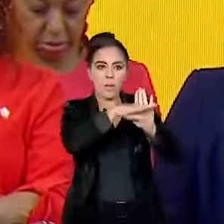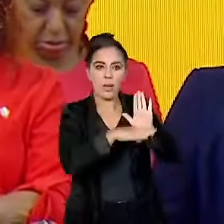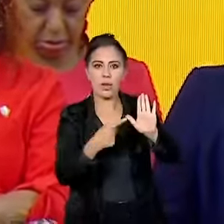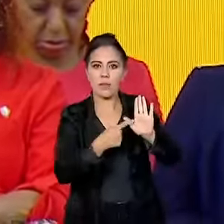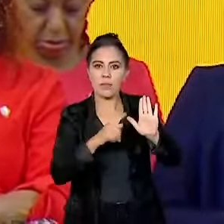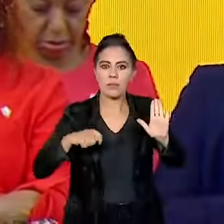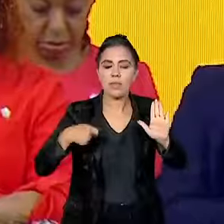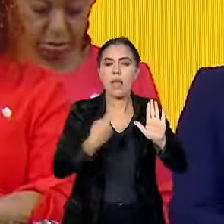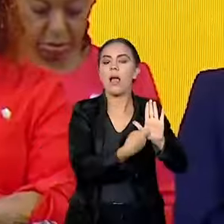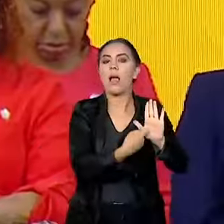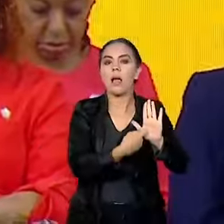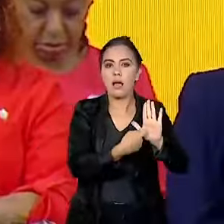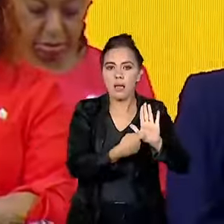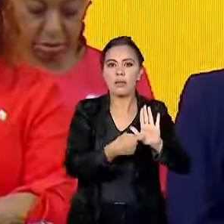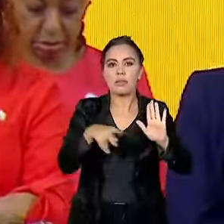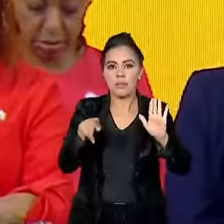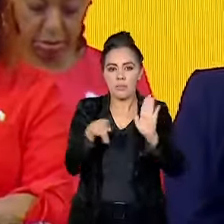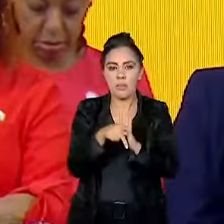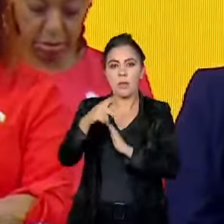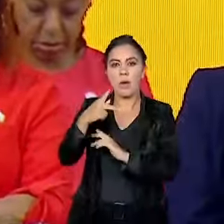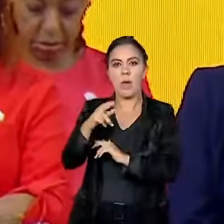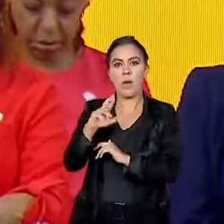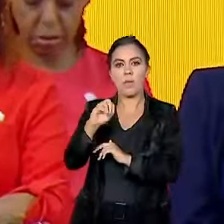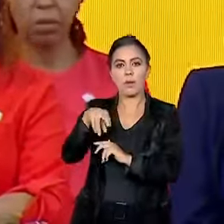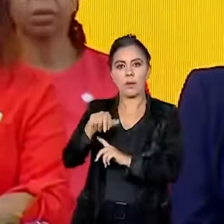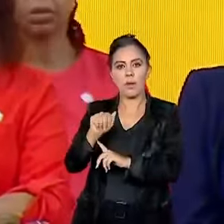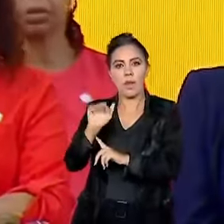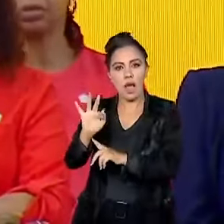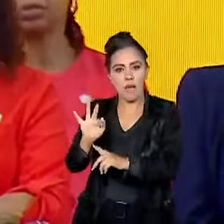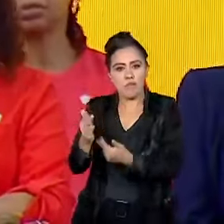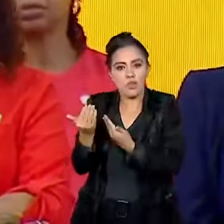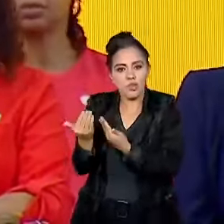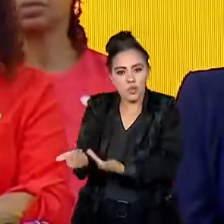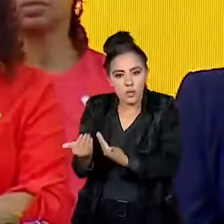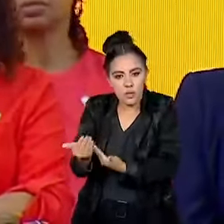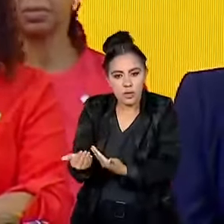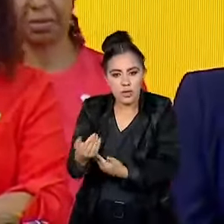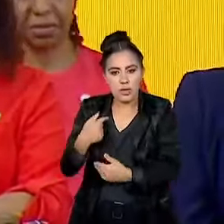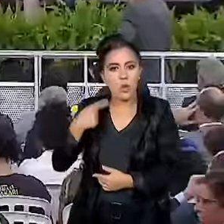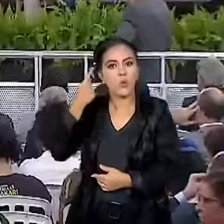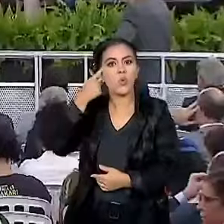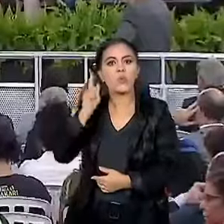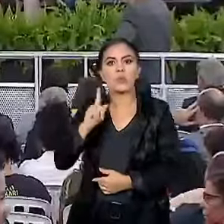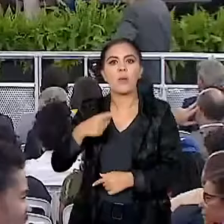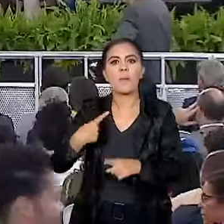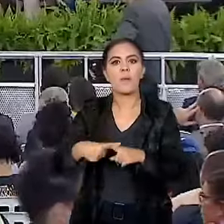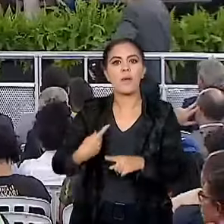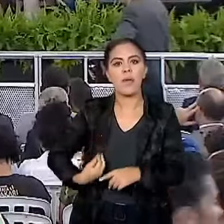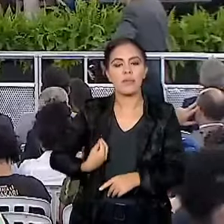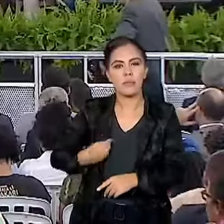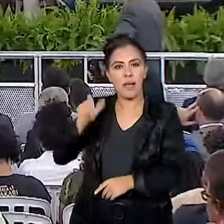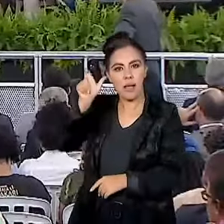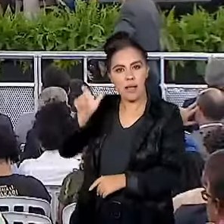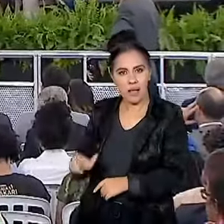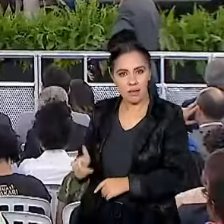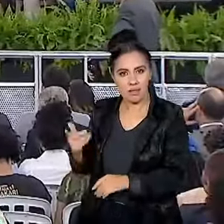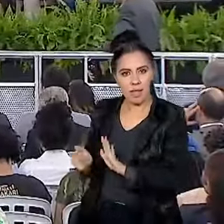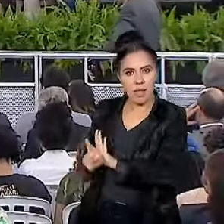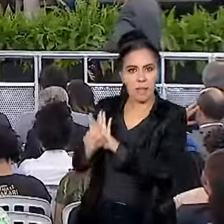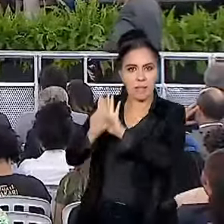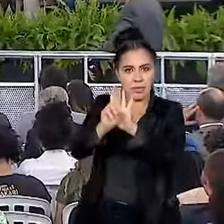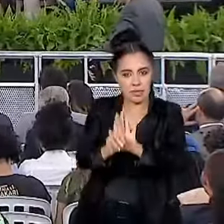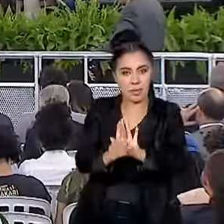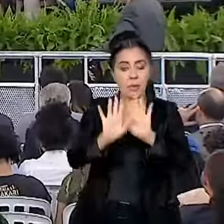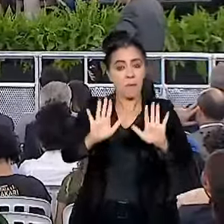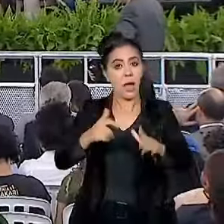câmaras corporais e do Pronato Juventude, que eu não sei por que a nossa companheira não está aqui. Tenho muito orgulho